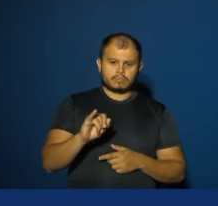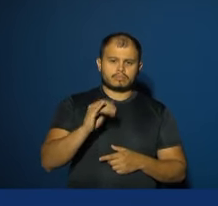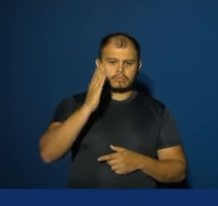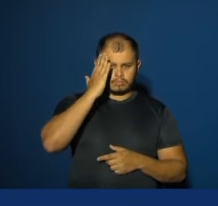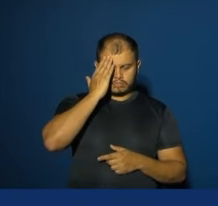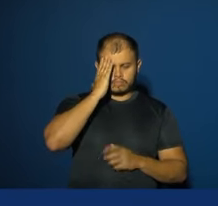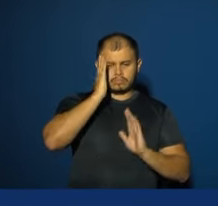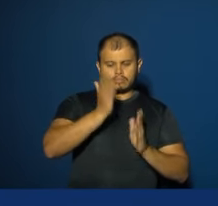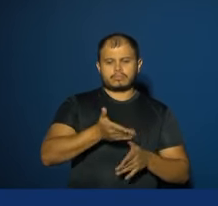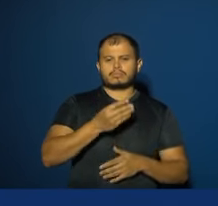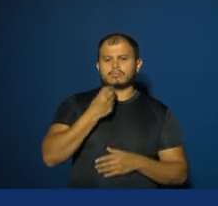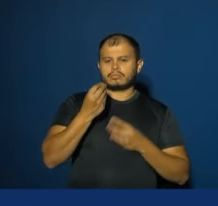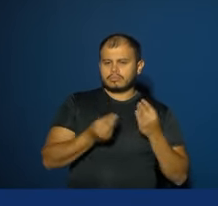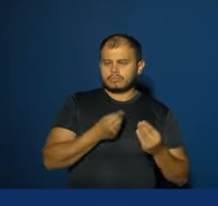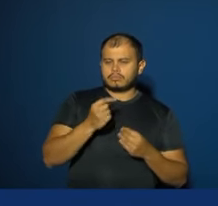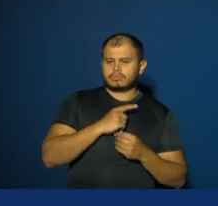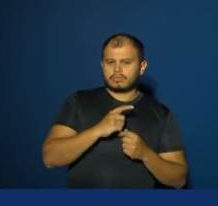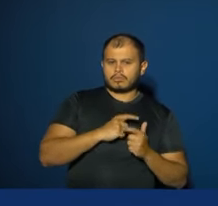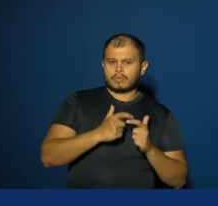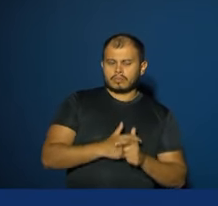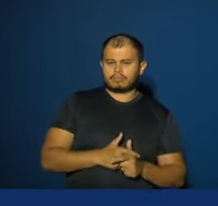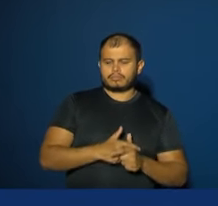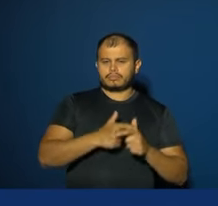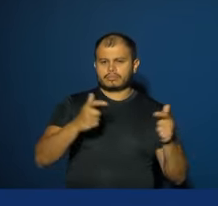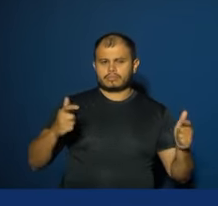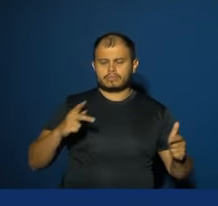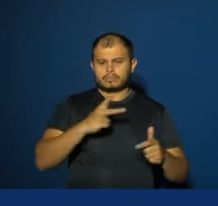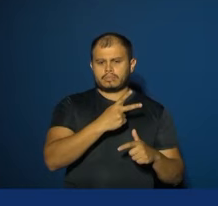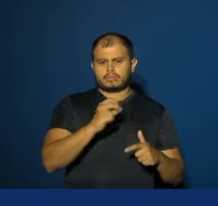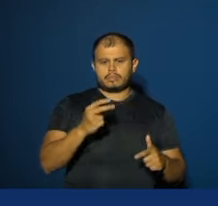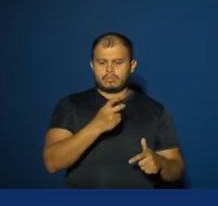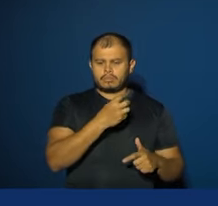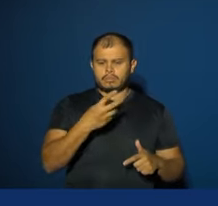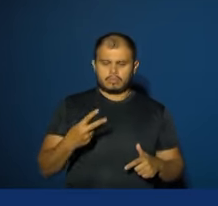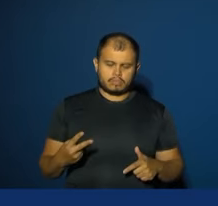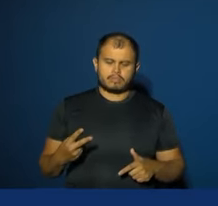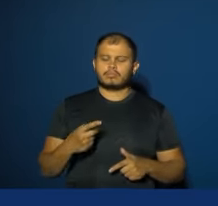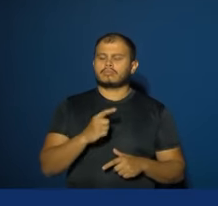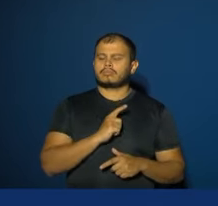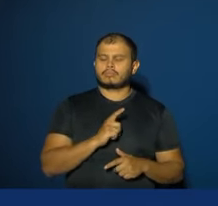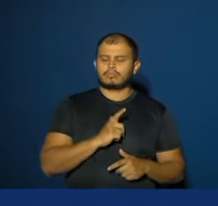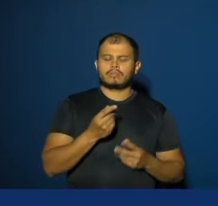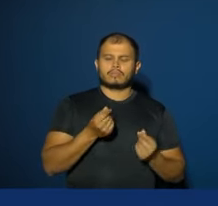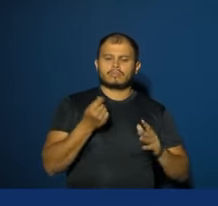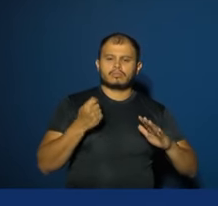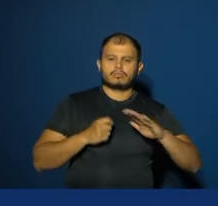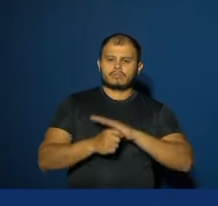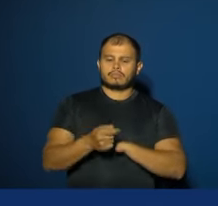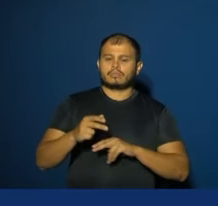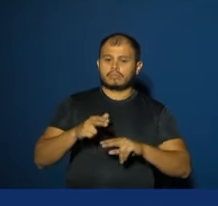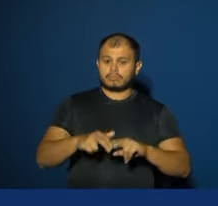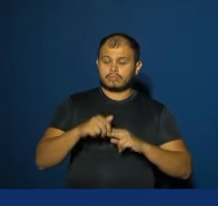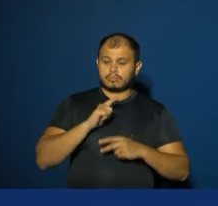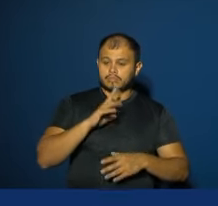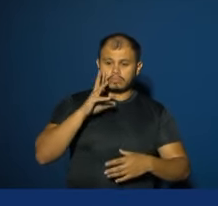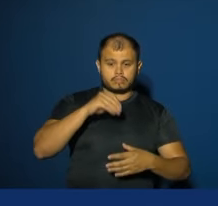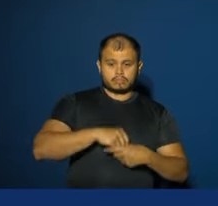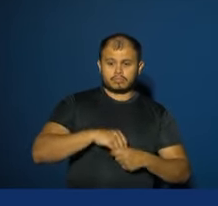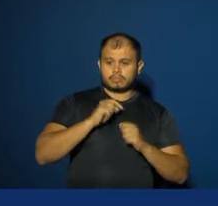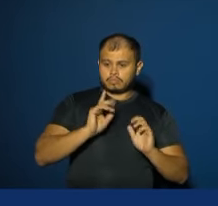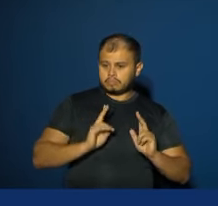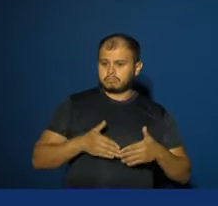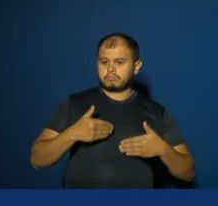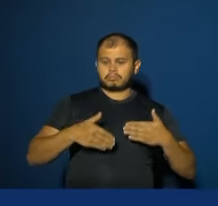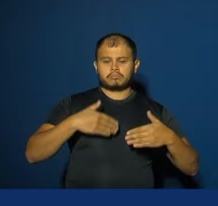Enfim uma aceleração teve 20% de aumento em relação a 22 em termos de inf de investimento em infraestrutura e portanto Nós estamos vendo esse super ciclo a formar-se